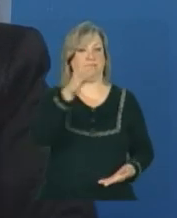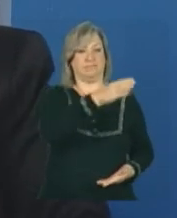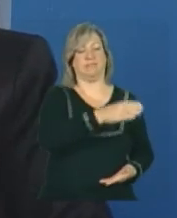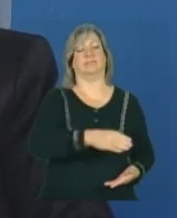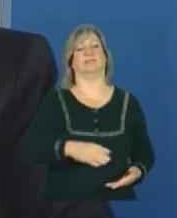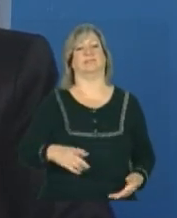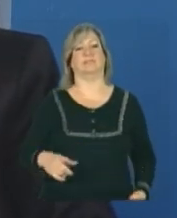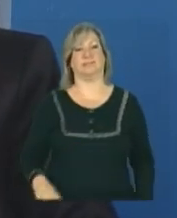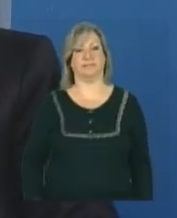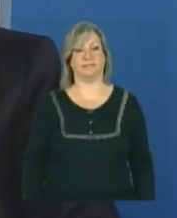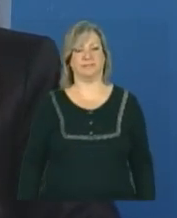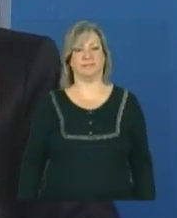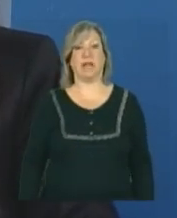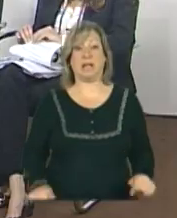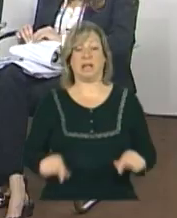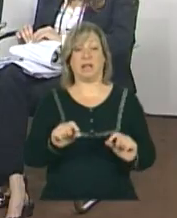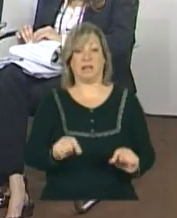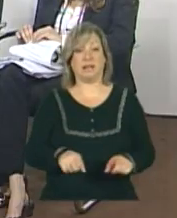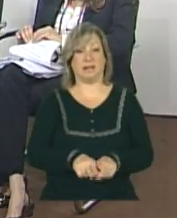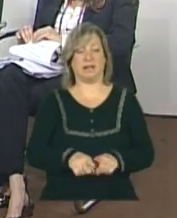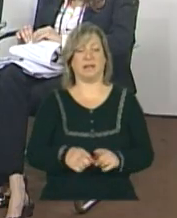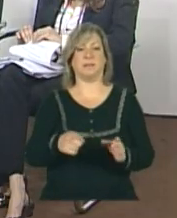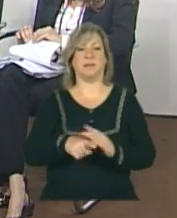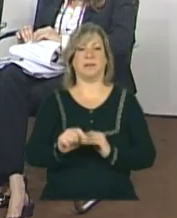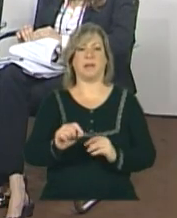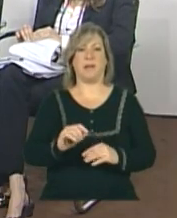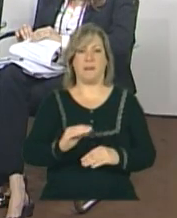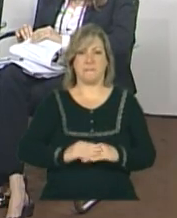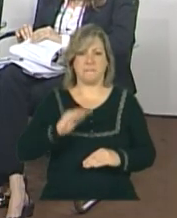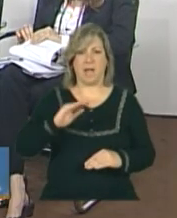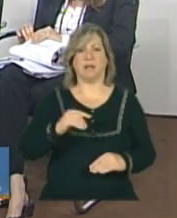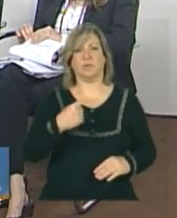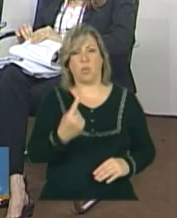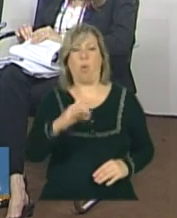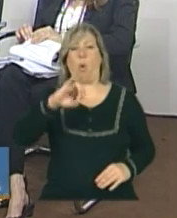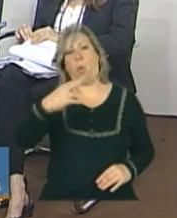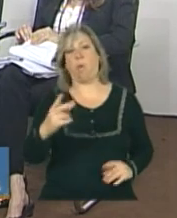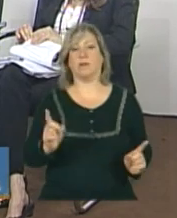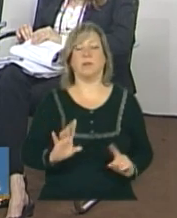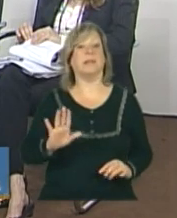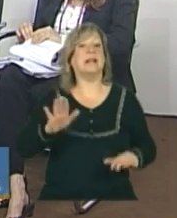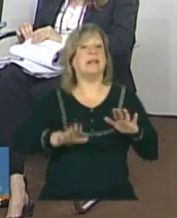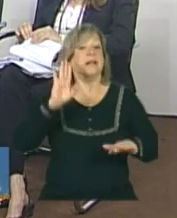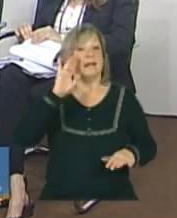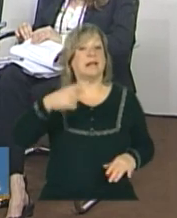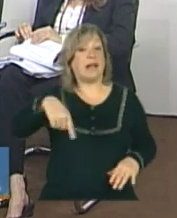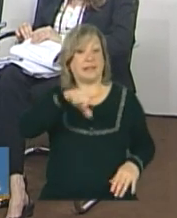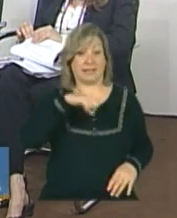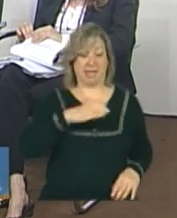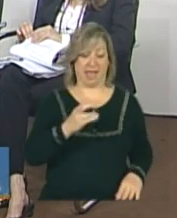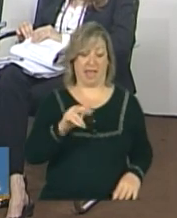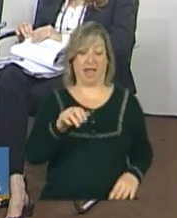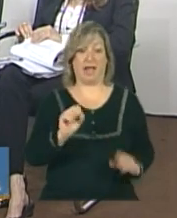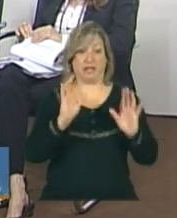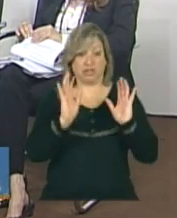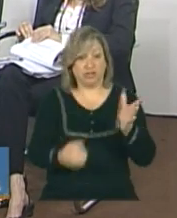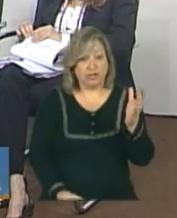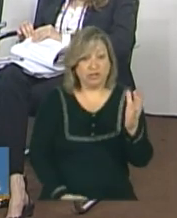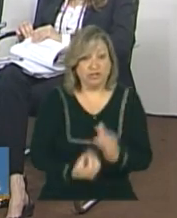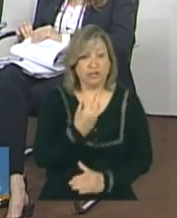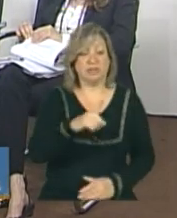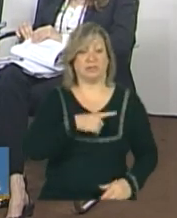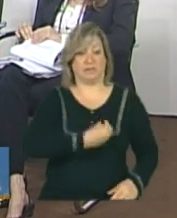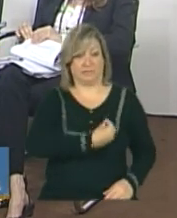em funcionamento. E aí, valendo mais de uma ou não? Mais de uma ou não, desde que ele tenha mais de um CRAS implantado e em